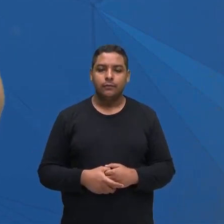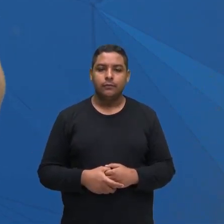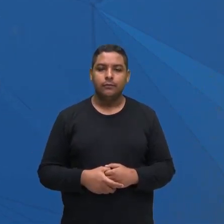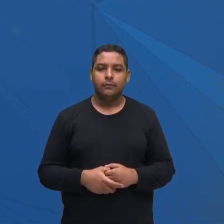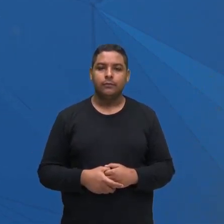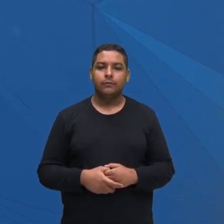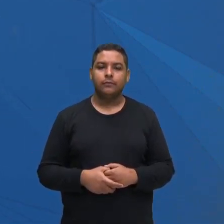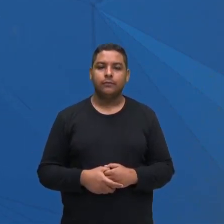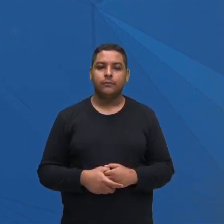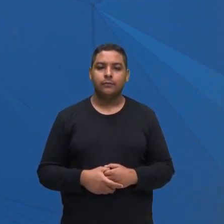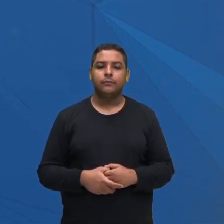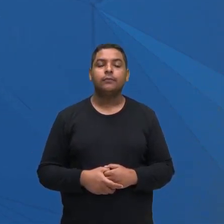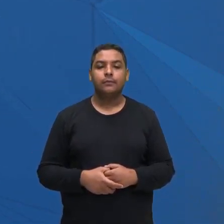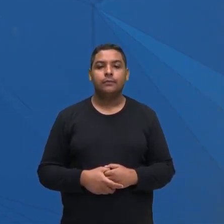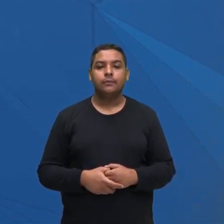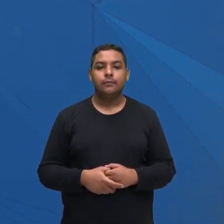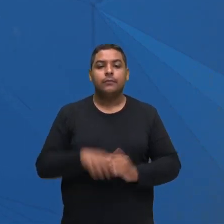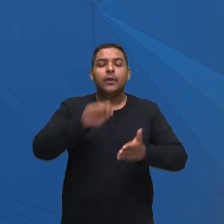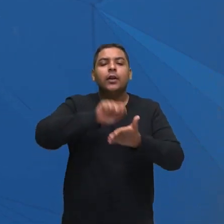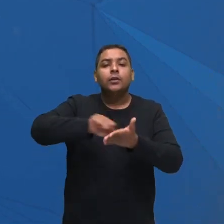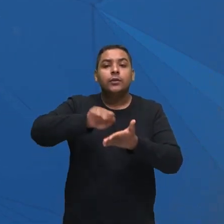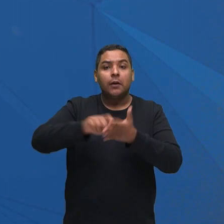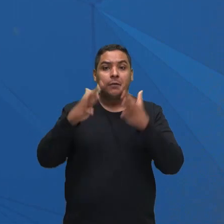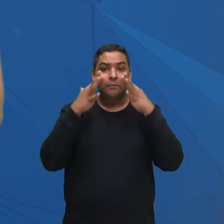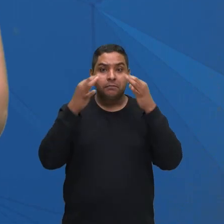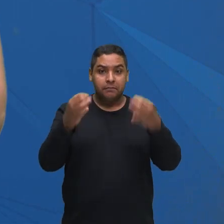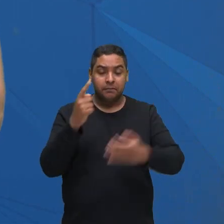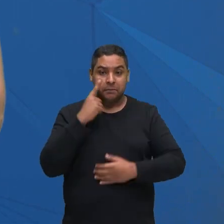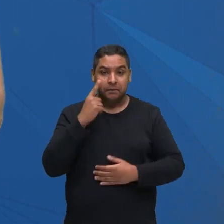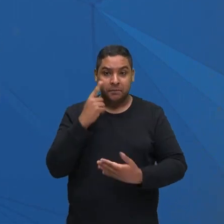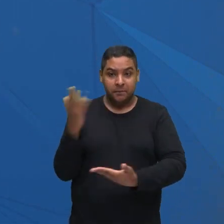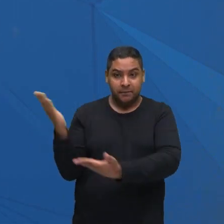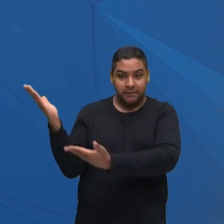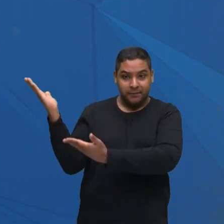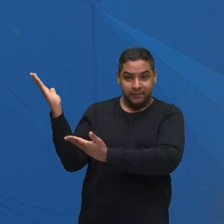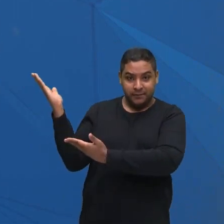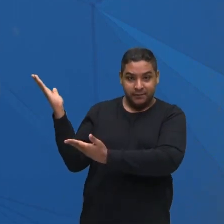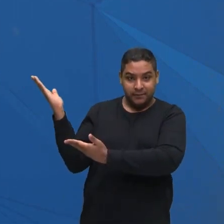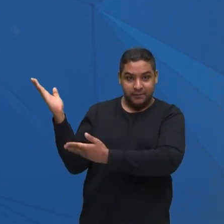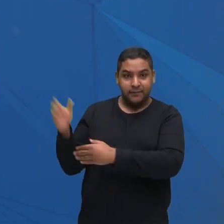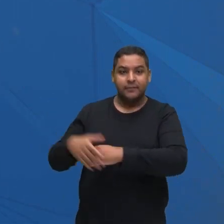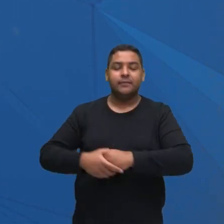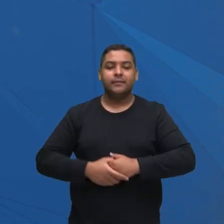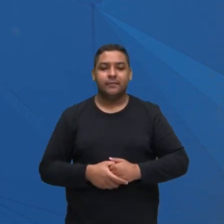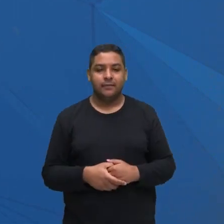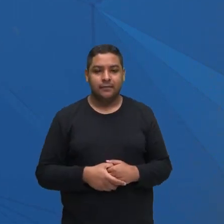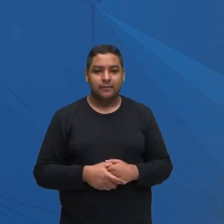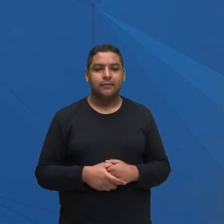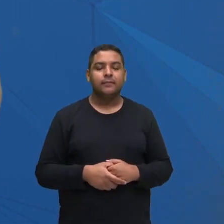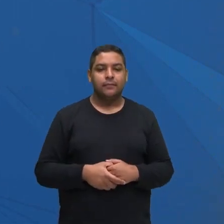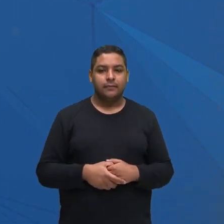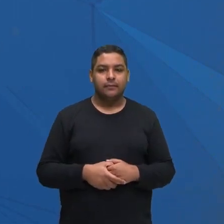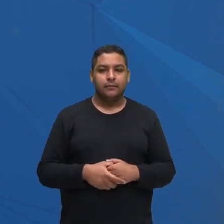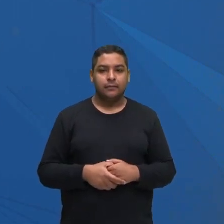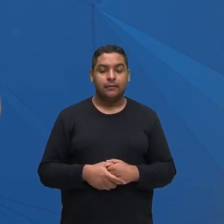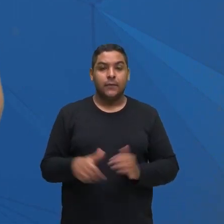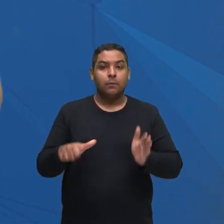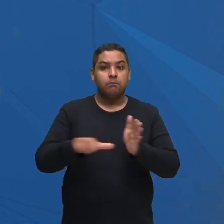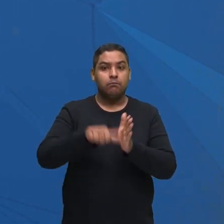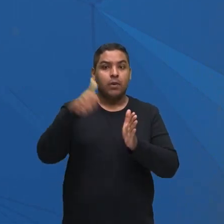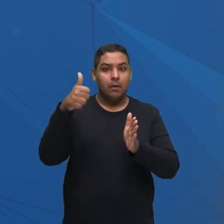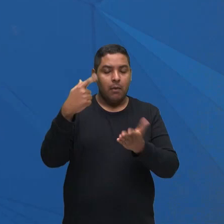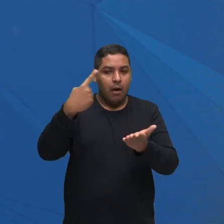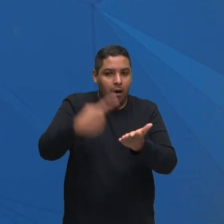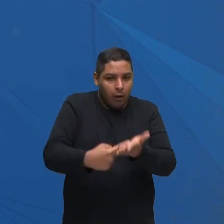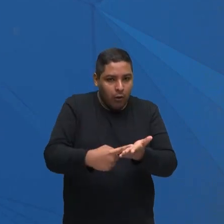só, escreve aí, olha bem na tela, que a gente precisa, né, participar, mas o primeiro deles, olha só, é